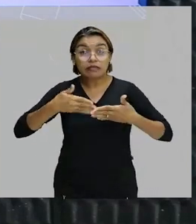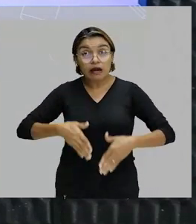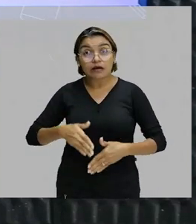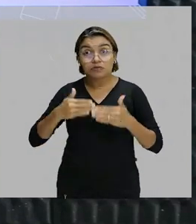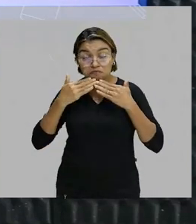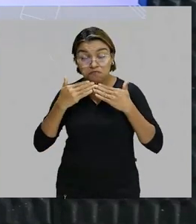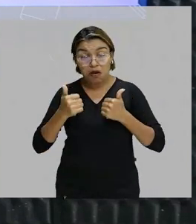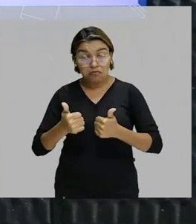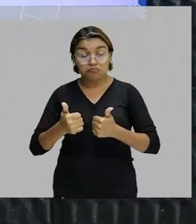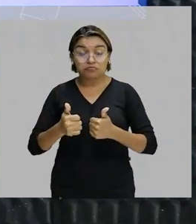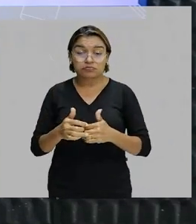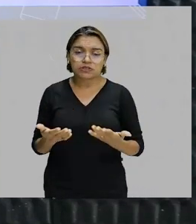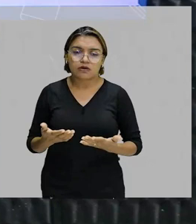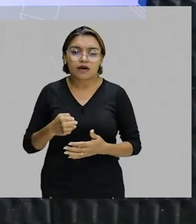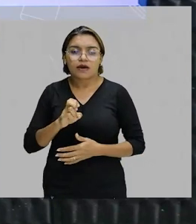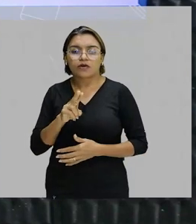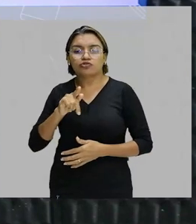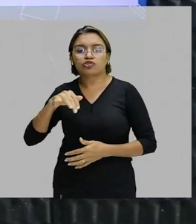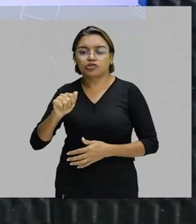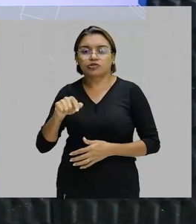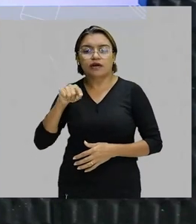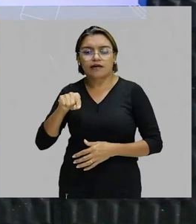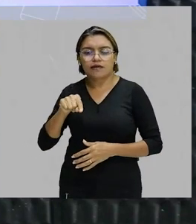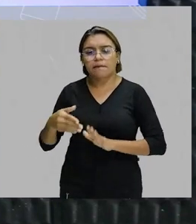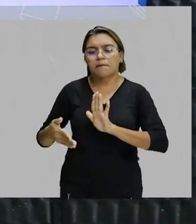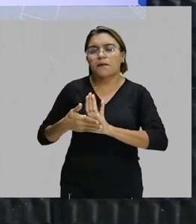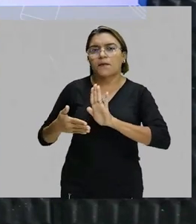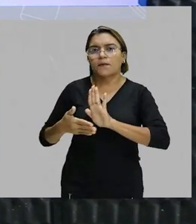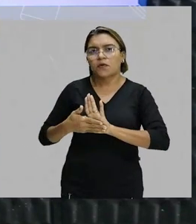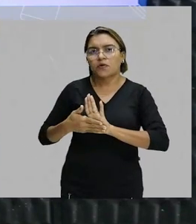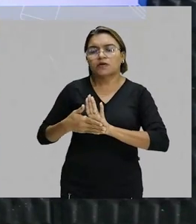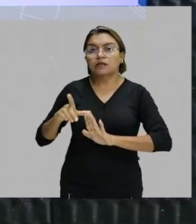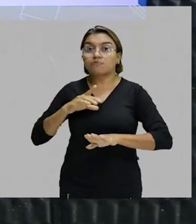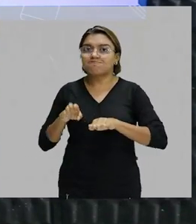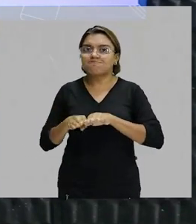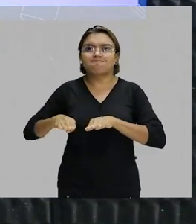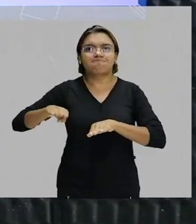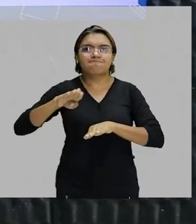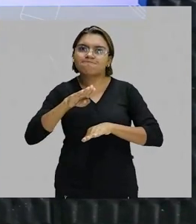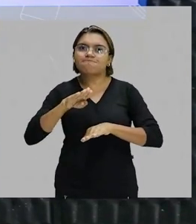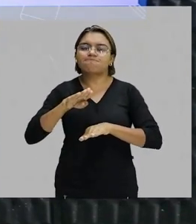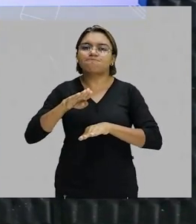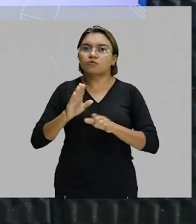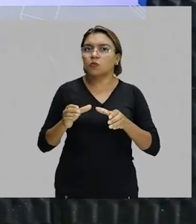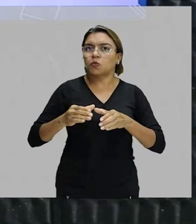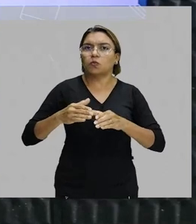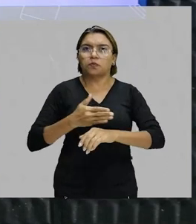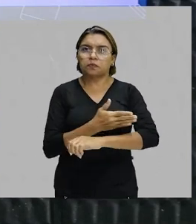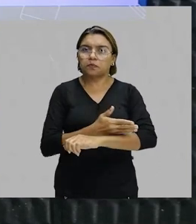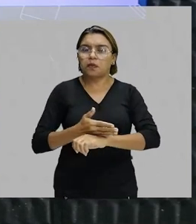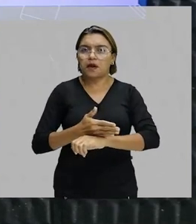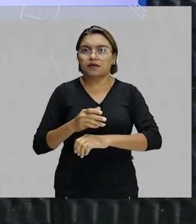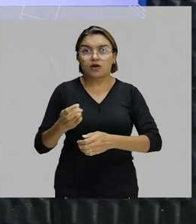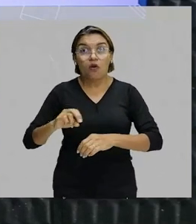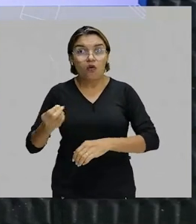são chamadas de teorias eugênicas porque elas pressupõem que exista uma superioridade ou uma supremacia de determinada